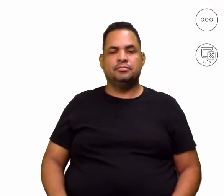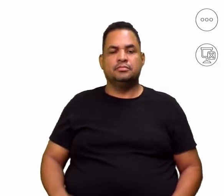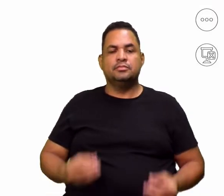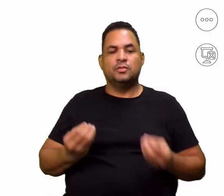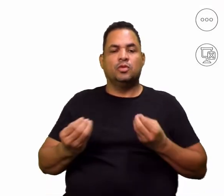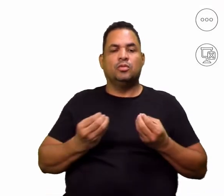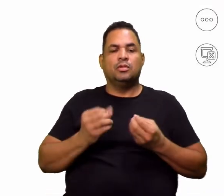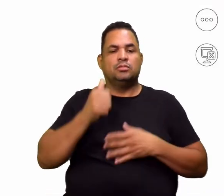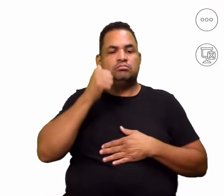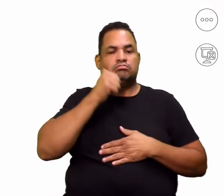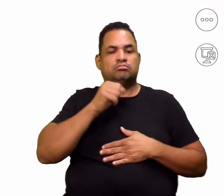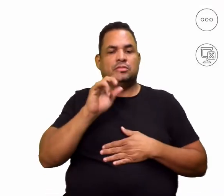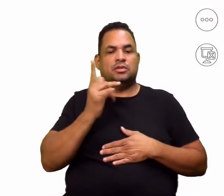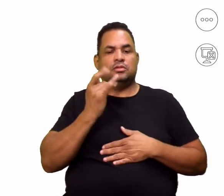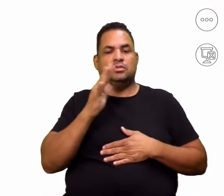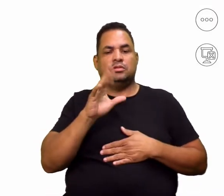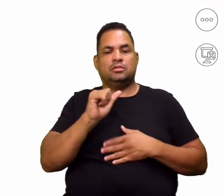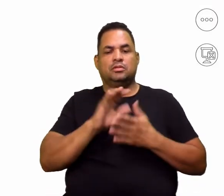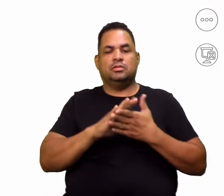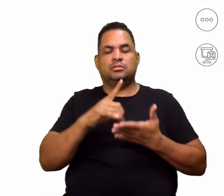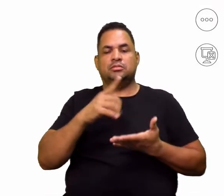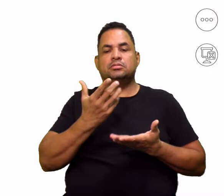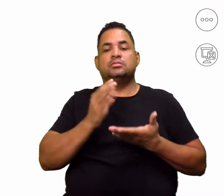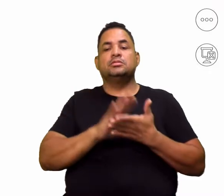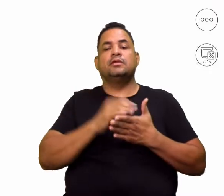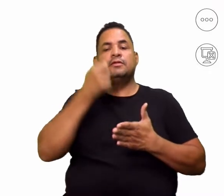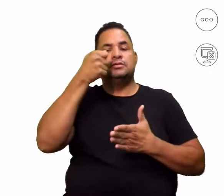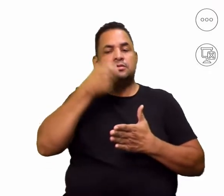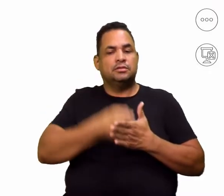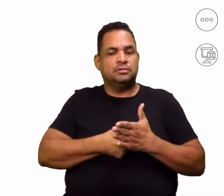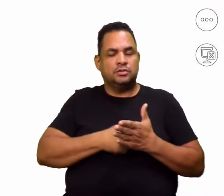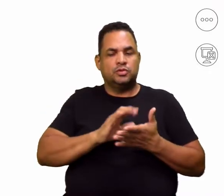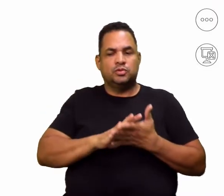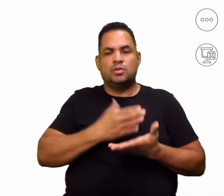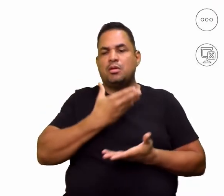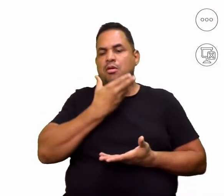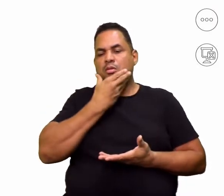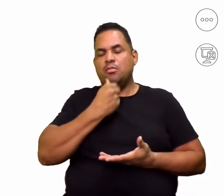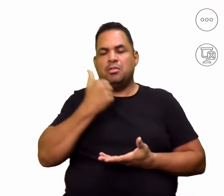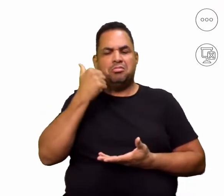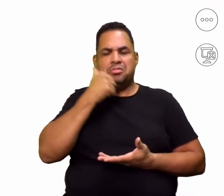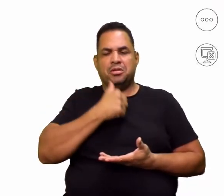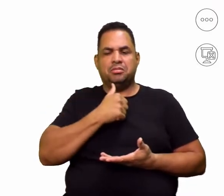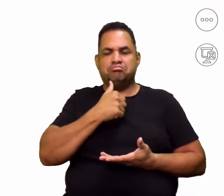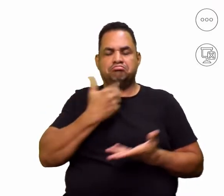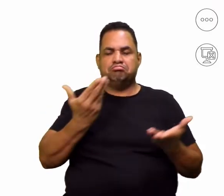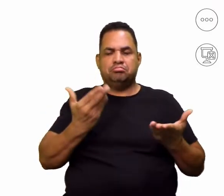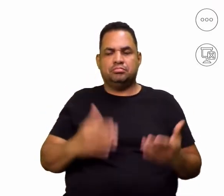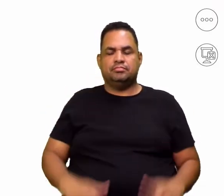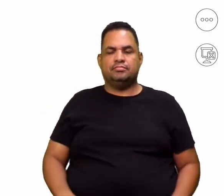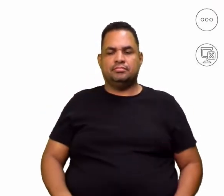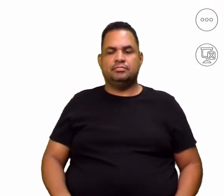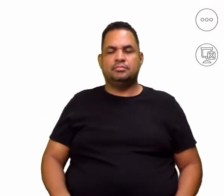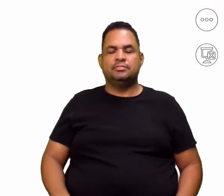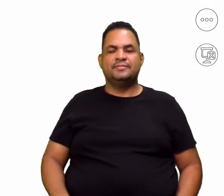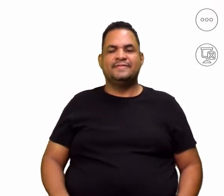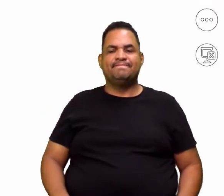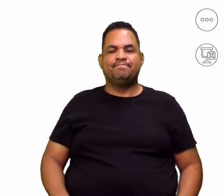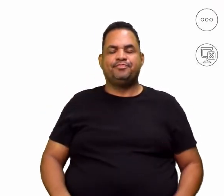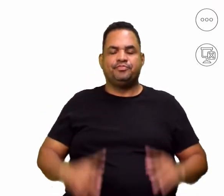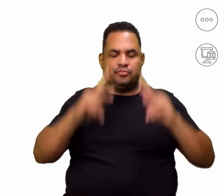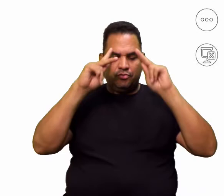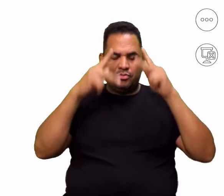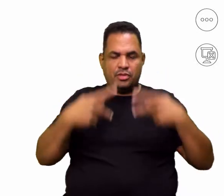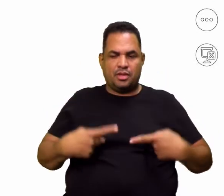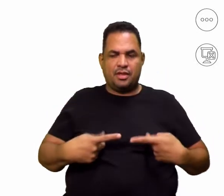a fêmea é heterogamética, ela que vai definir o sexo da prole. Olha que interessante. Então, na espécie humana, em um